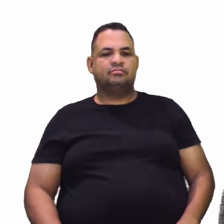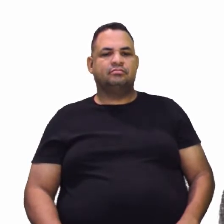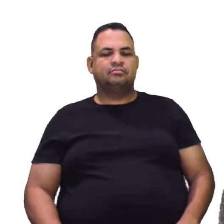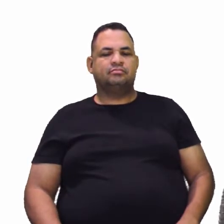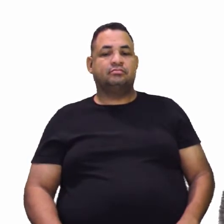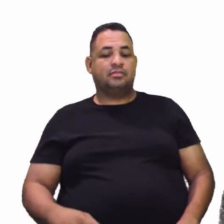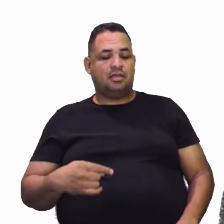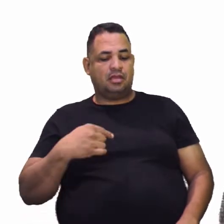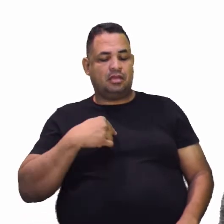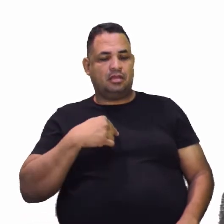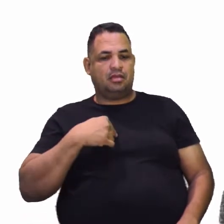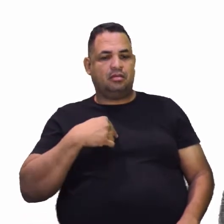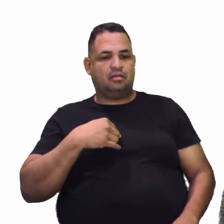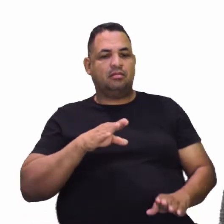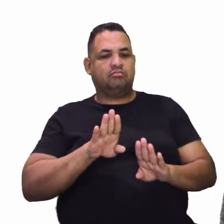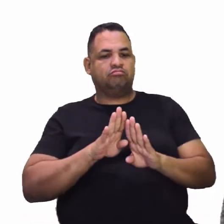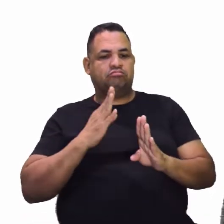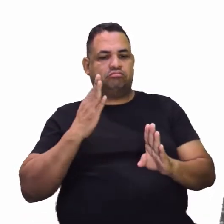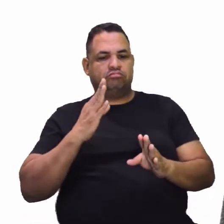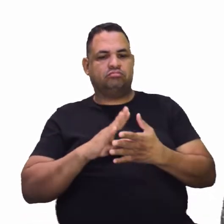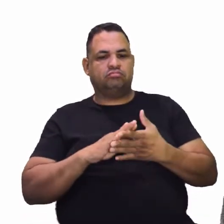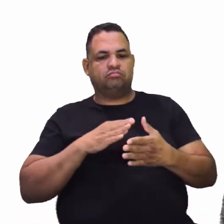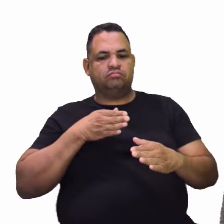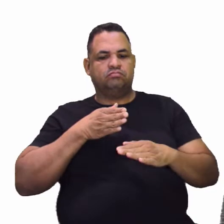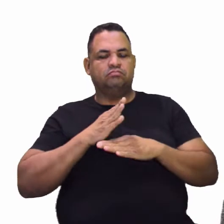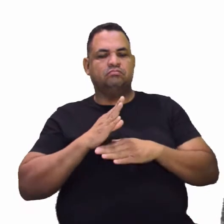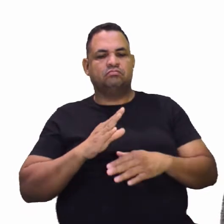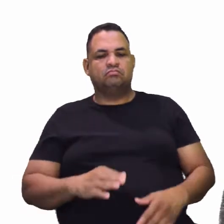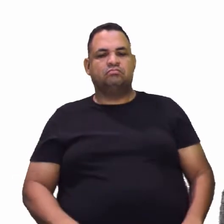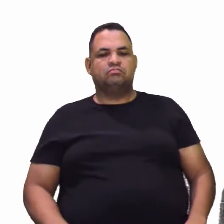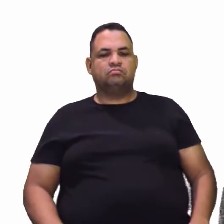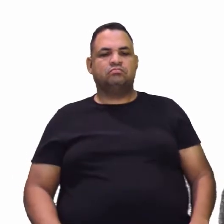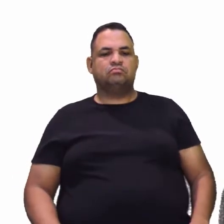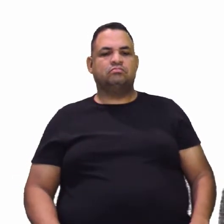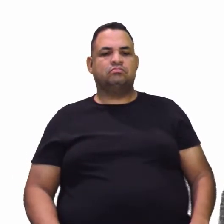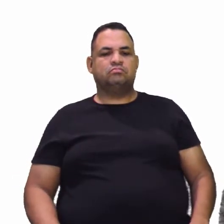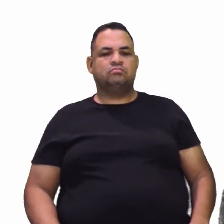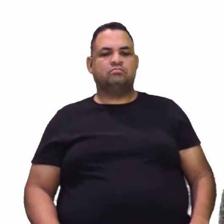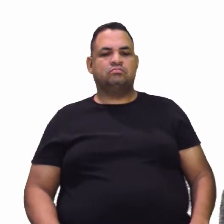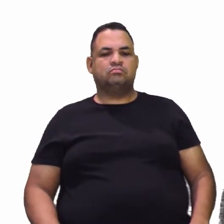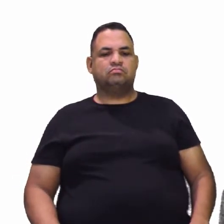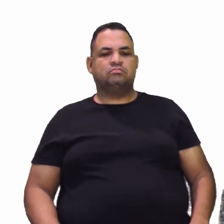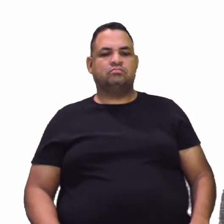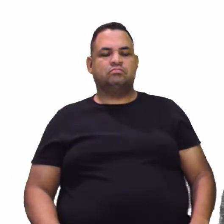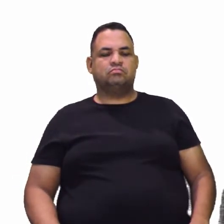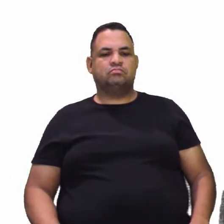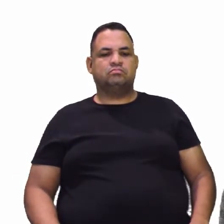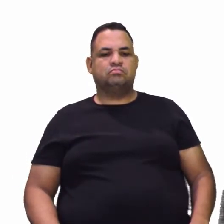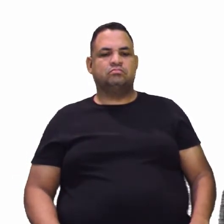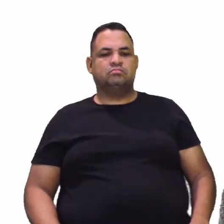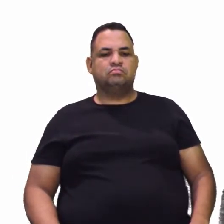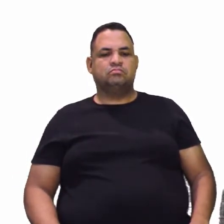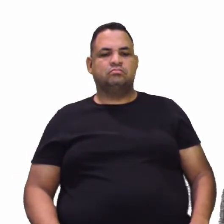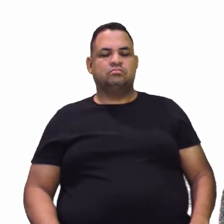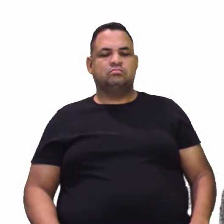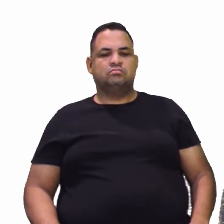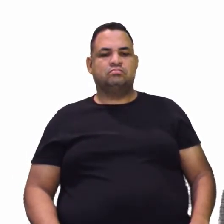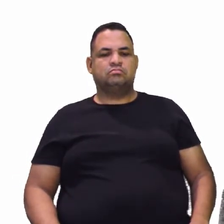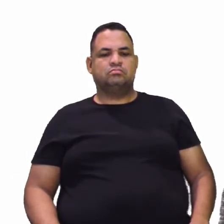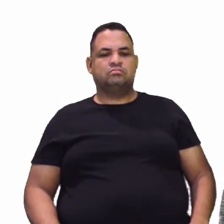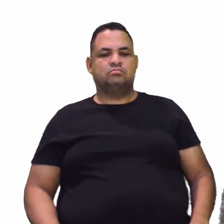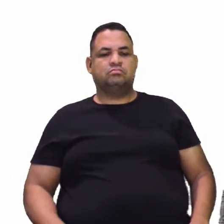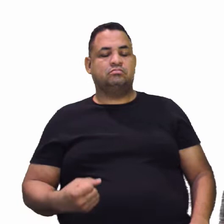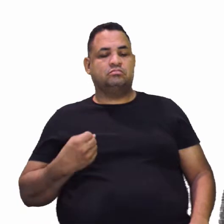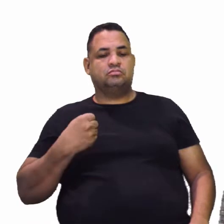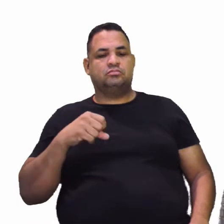for eu abrindo a porta, eu falo eu abro a porta. Eu vou falar I open the door. I open the door,